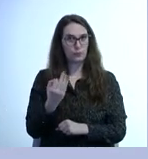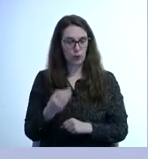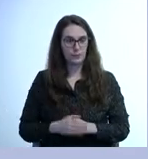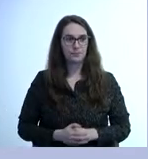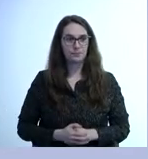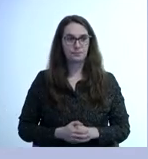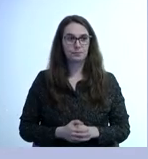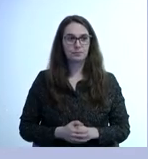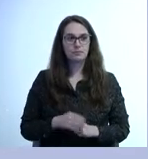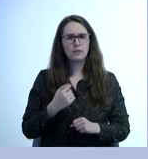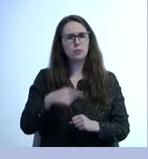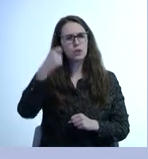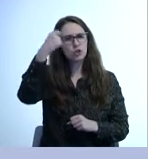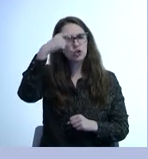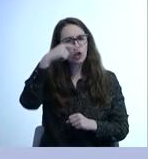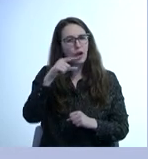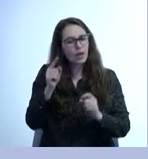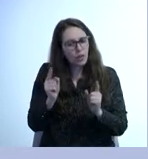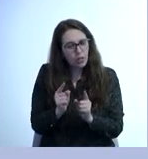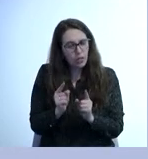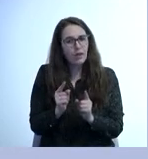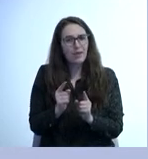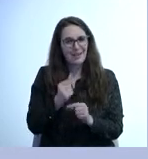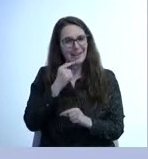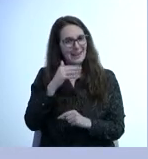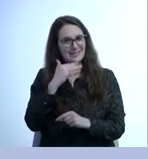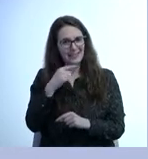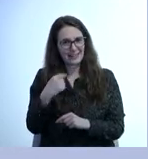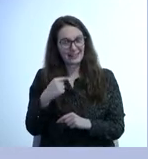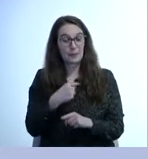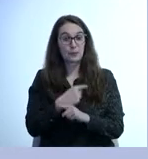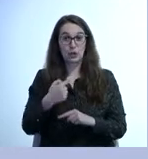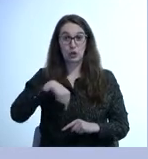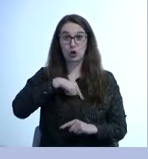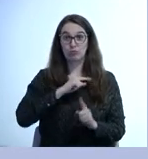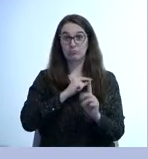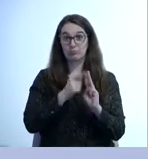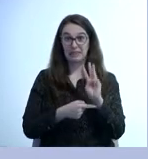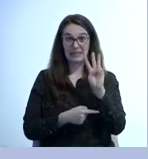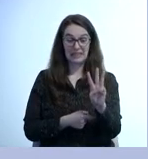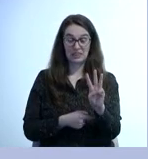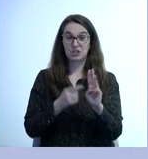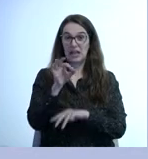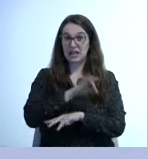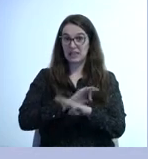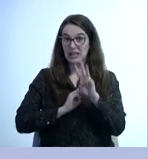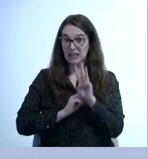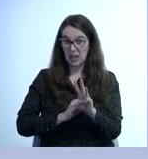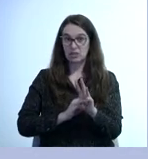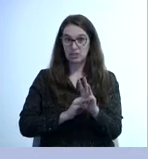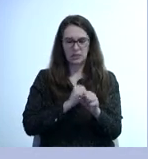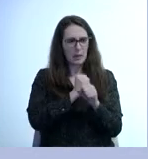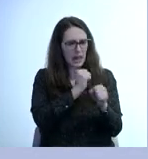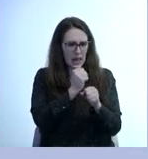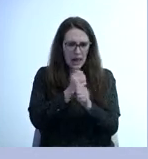E há uma pequena história desse projeto, que é muito curiosa, porque estávamos três arquitetos de volta do projeto, do qual o